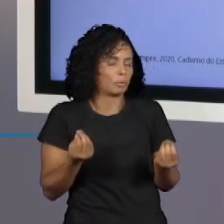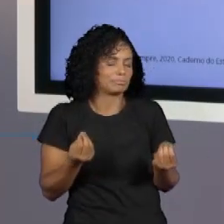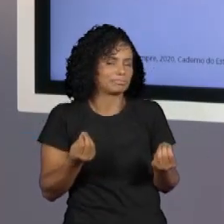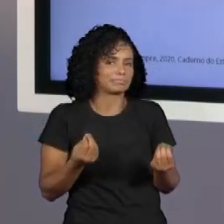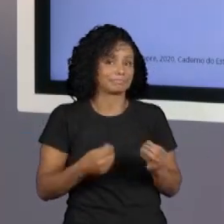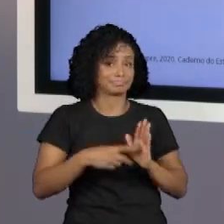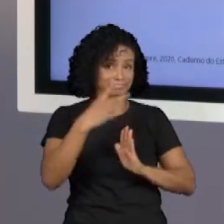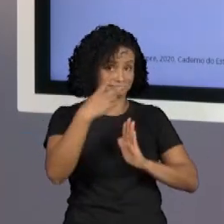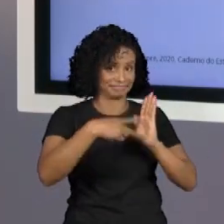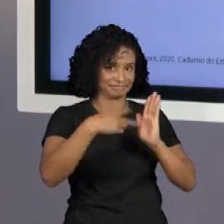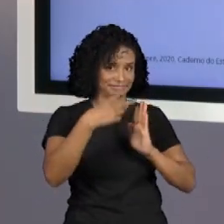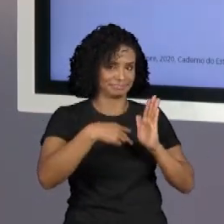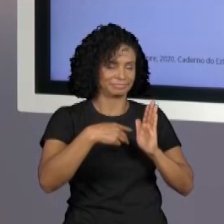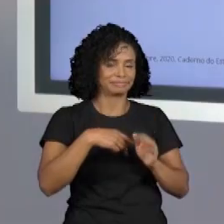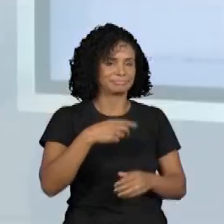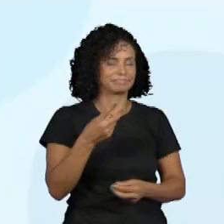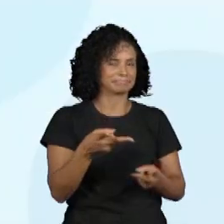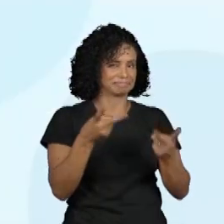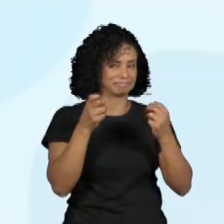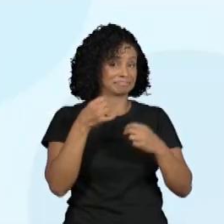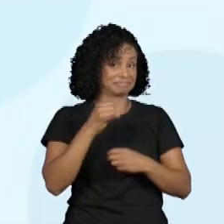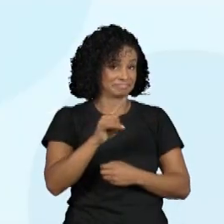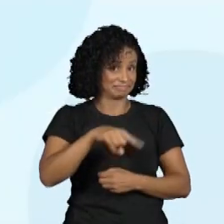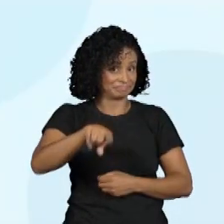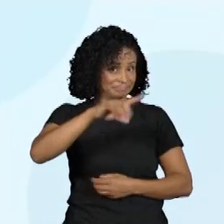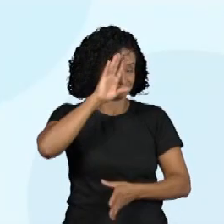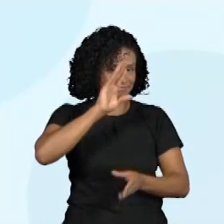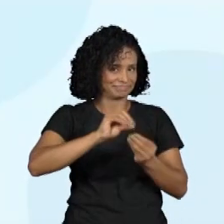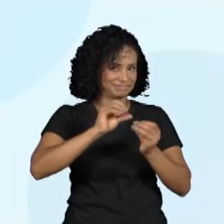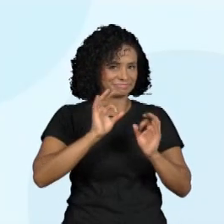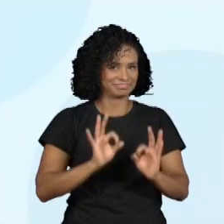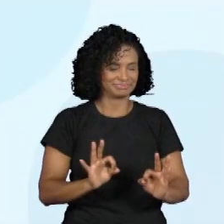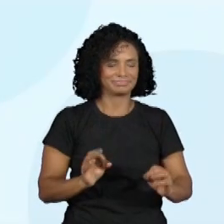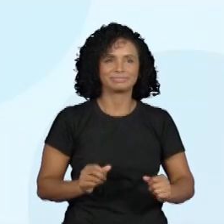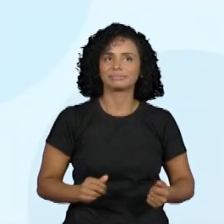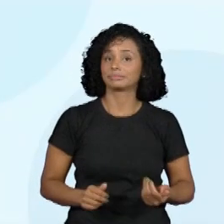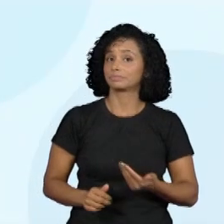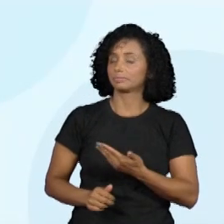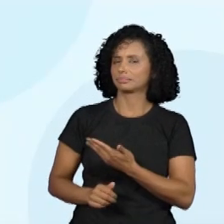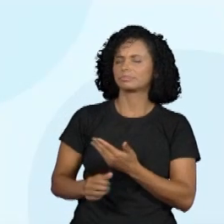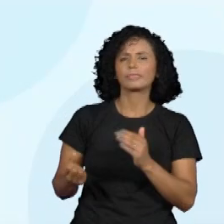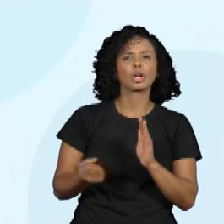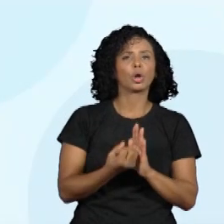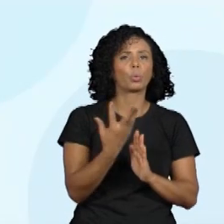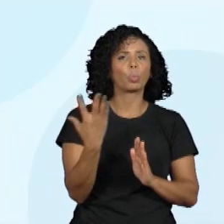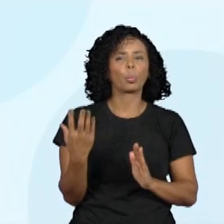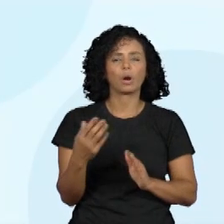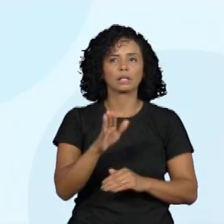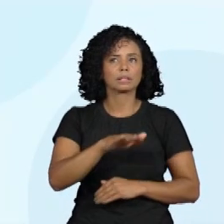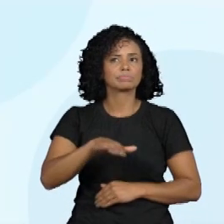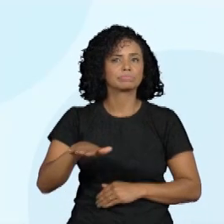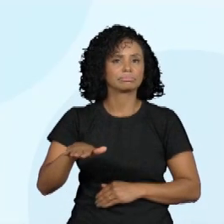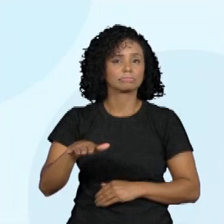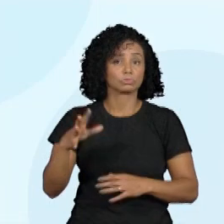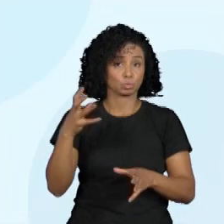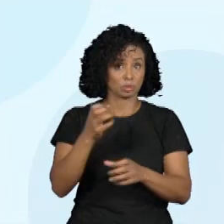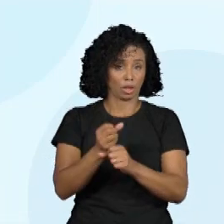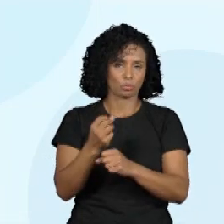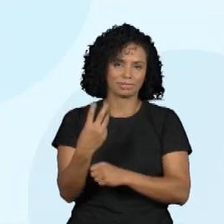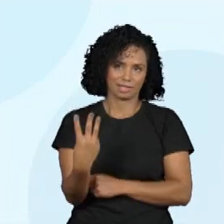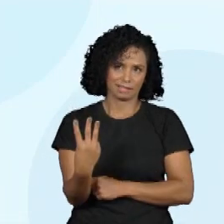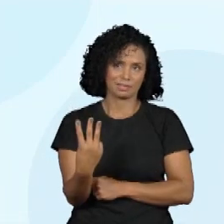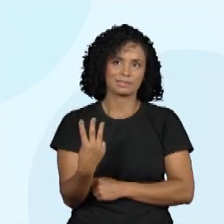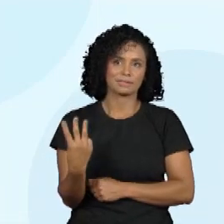do texto para ver se vocês identificam. Olha só. Então, quantidade de participantes já fala que é no mínimo 3.